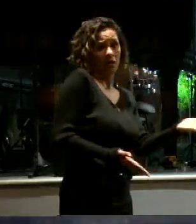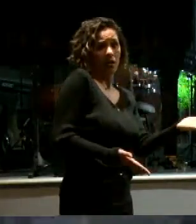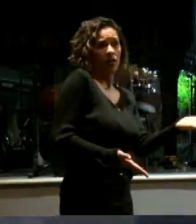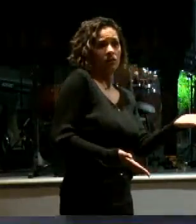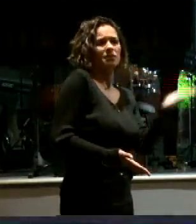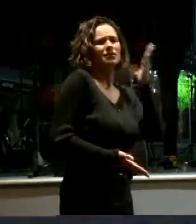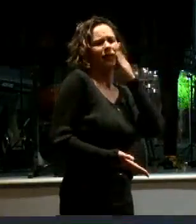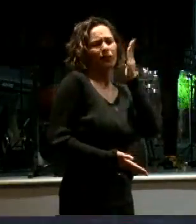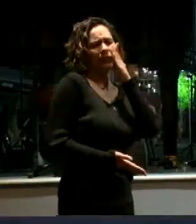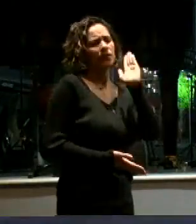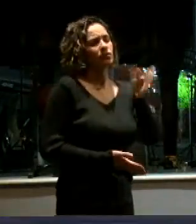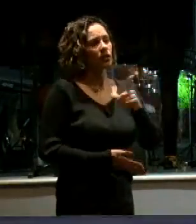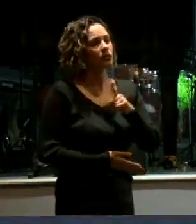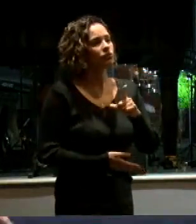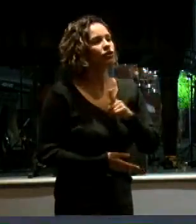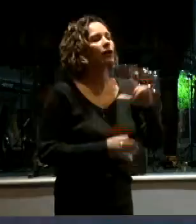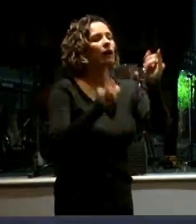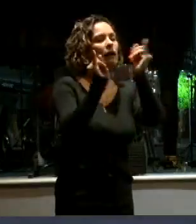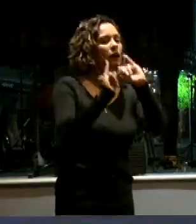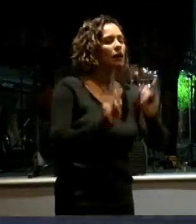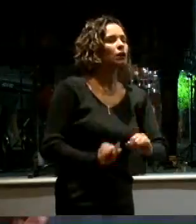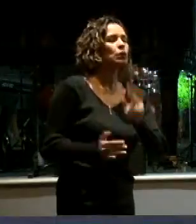seu tempo exigiam os filhos.